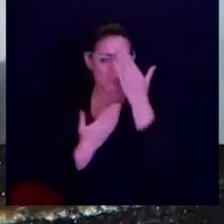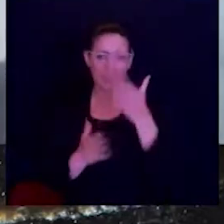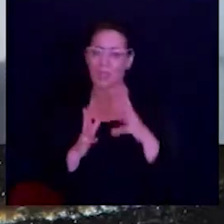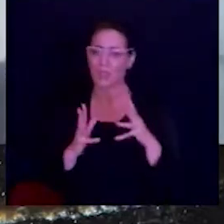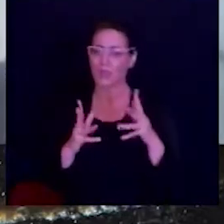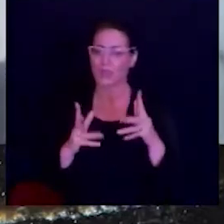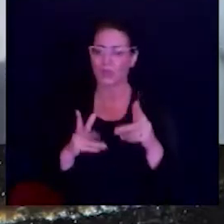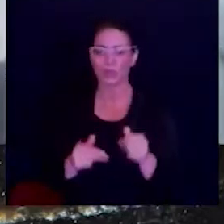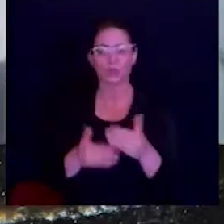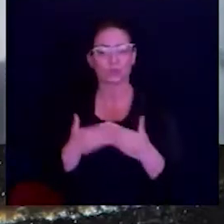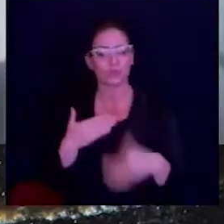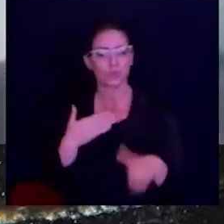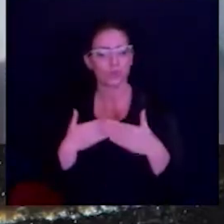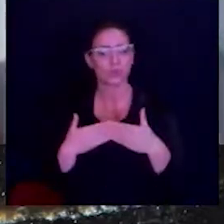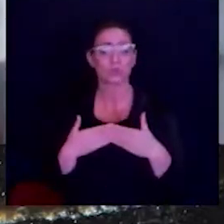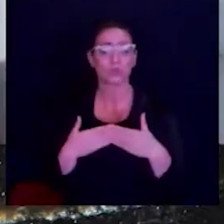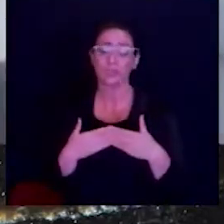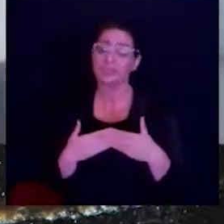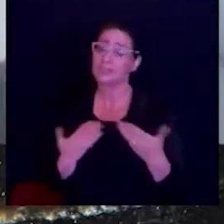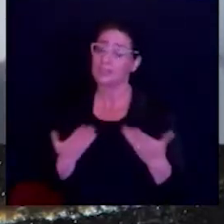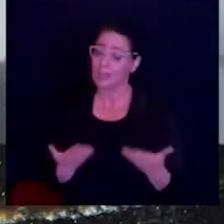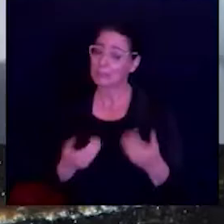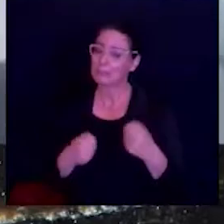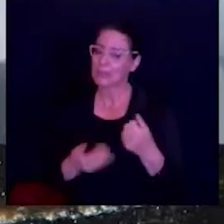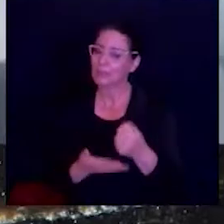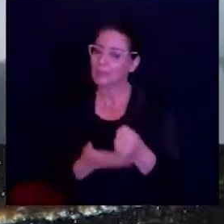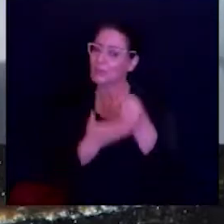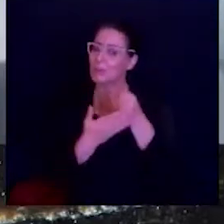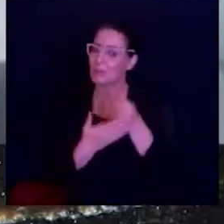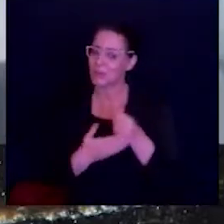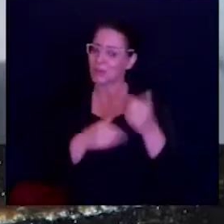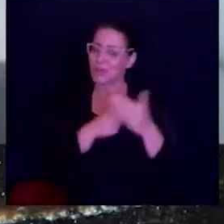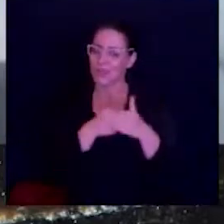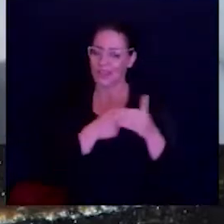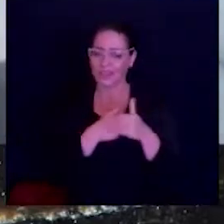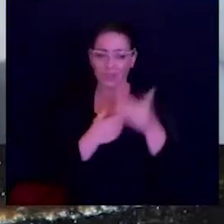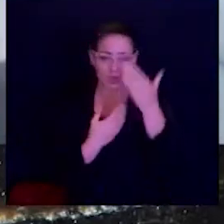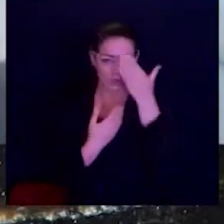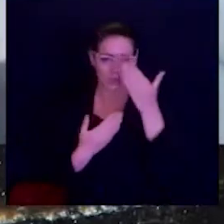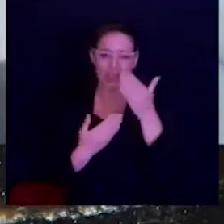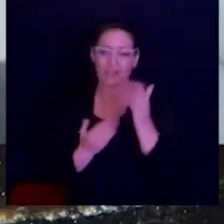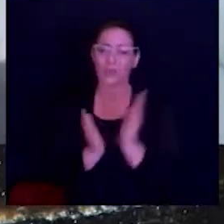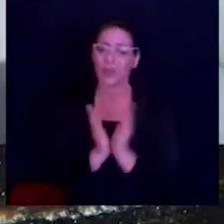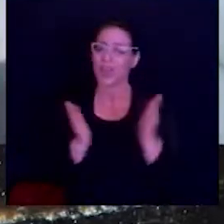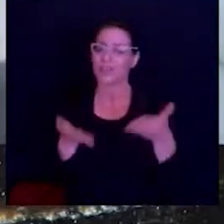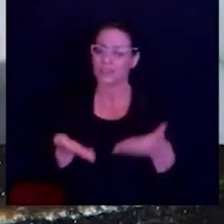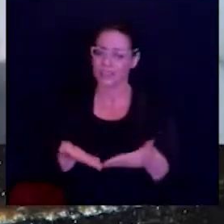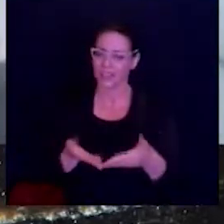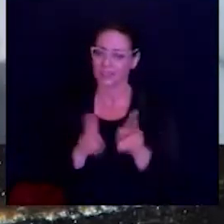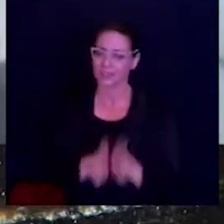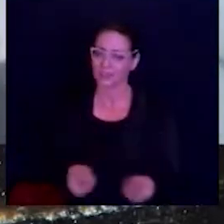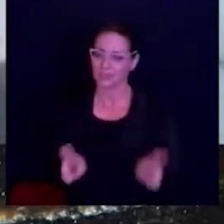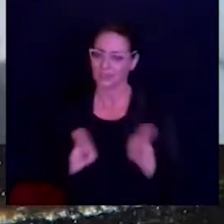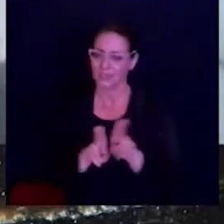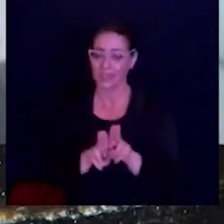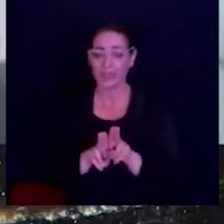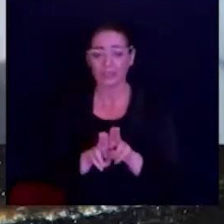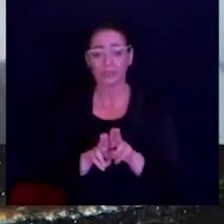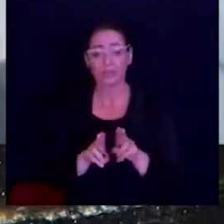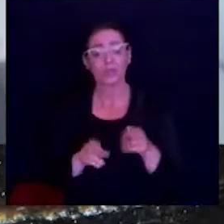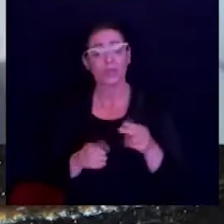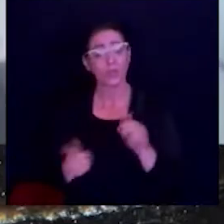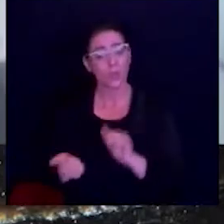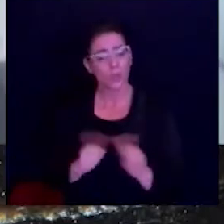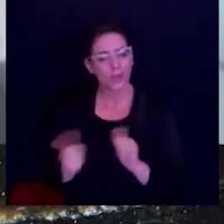por tudo. Também não teríamos chegado aqui sem o apoio e carinho de vocês. Agradeço à Universidade La Salle por ter associado um espaço de